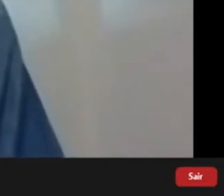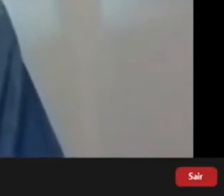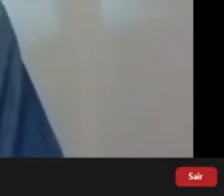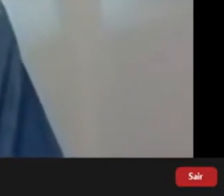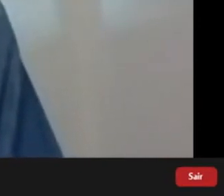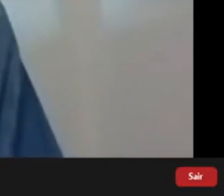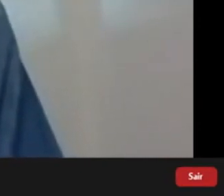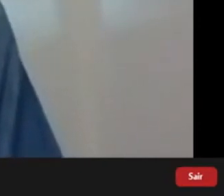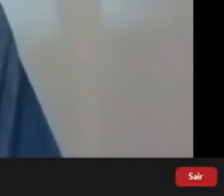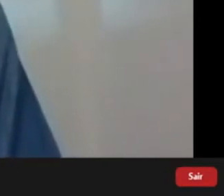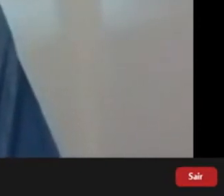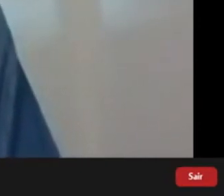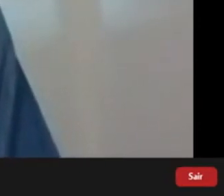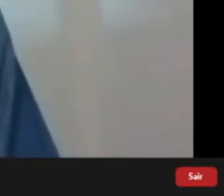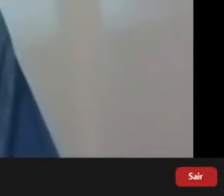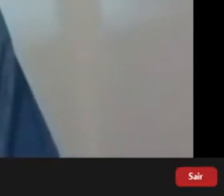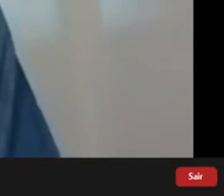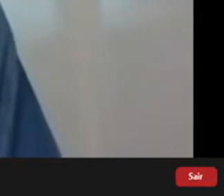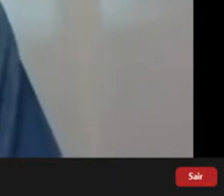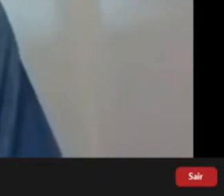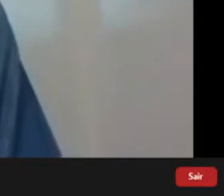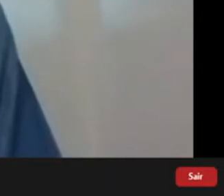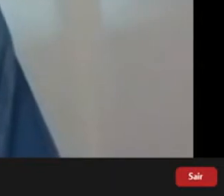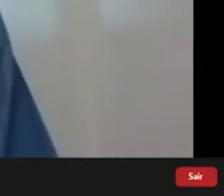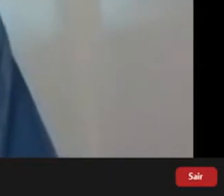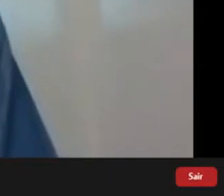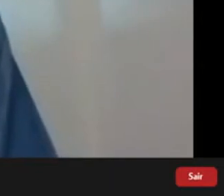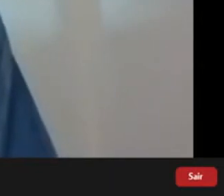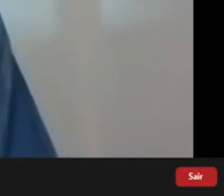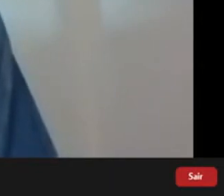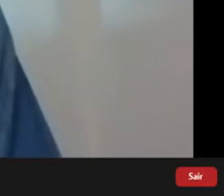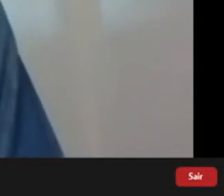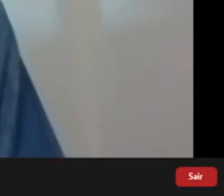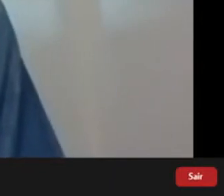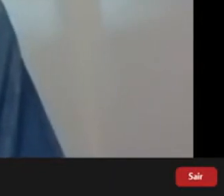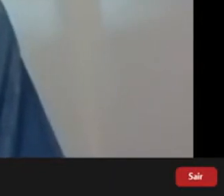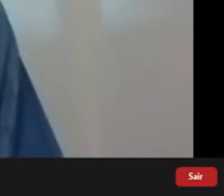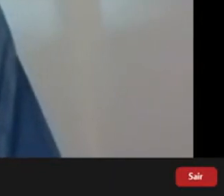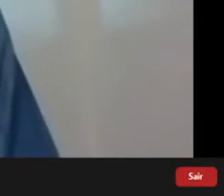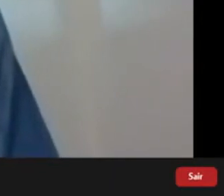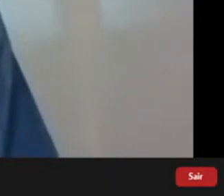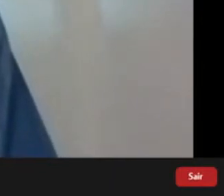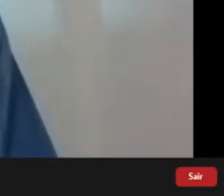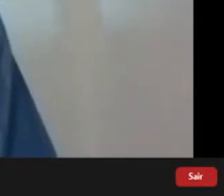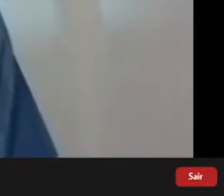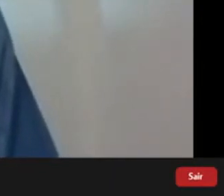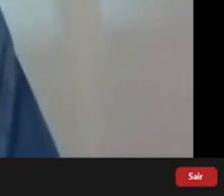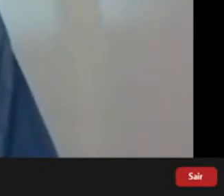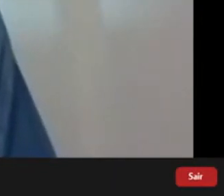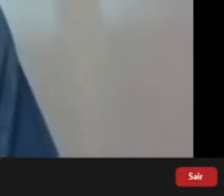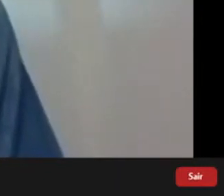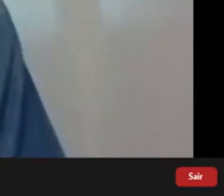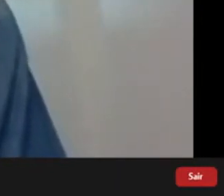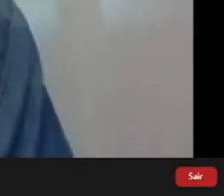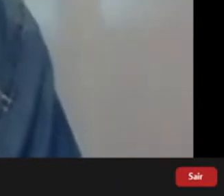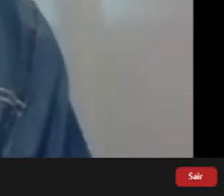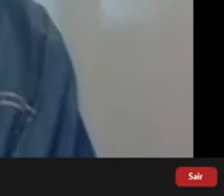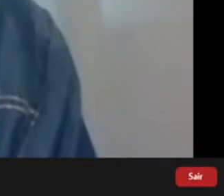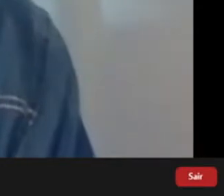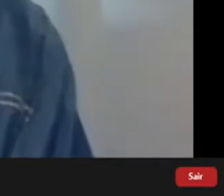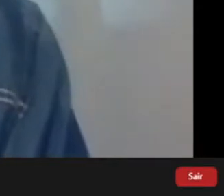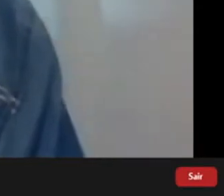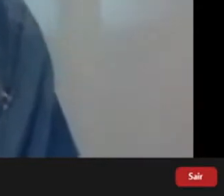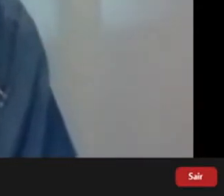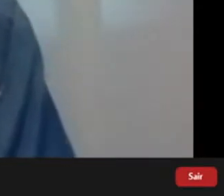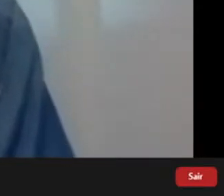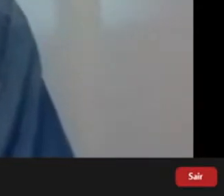e orientação sexual dentro das escolas, através de um projeto de emenda à lei orgânica. Tem agora um projeto